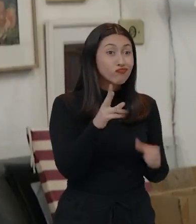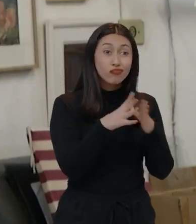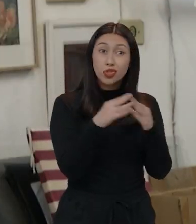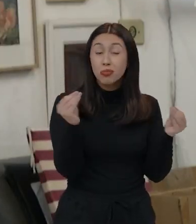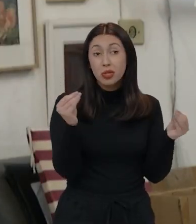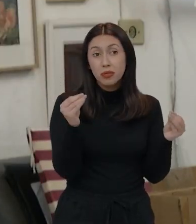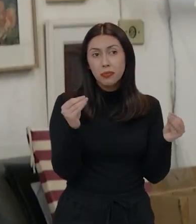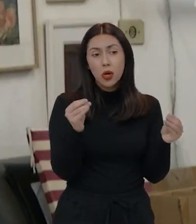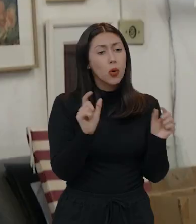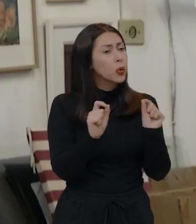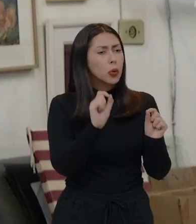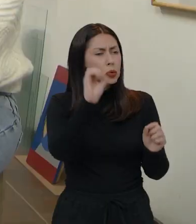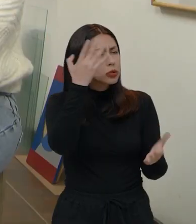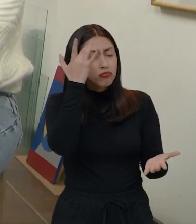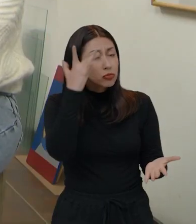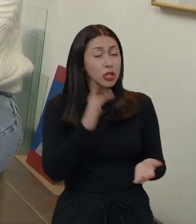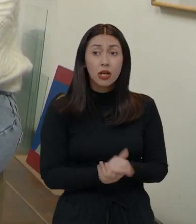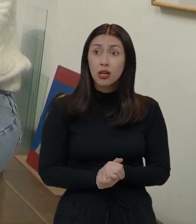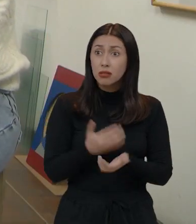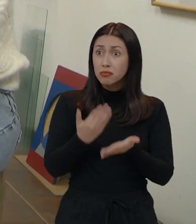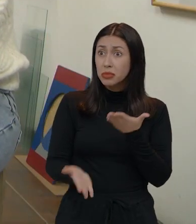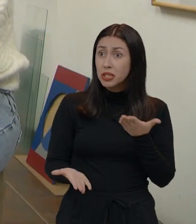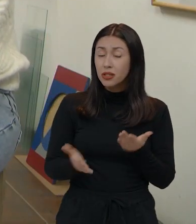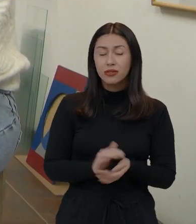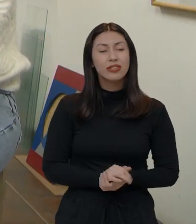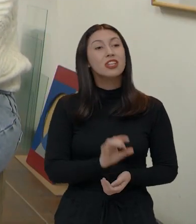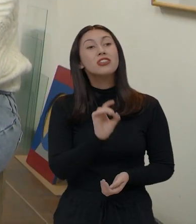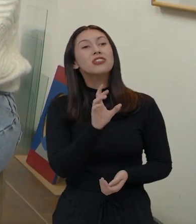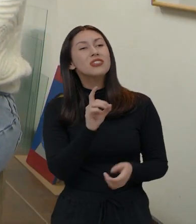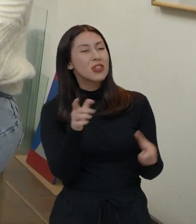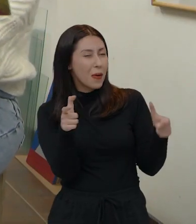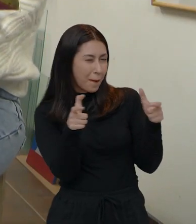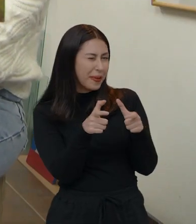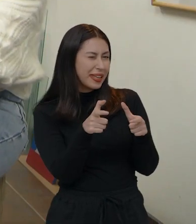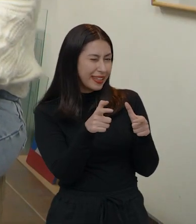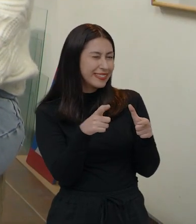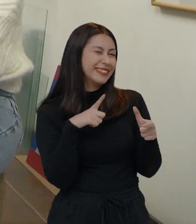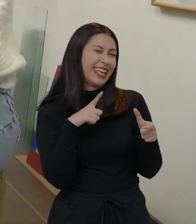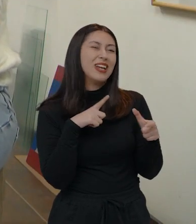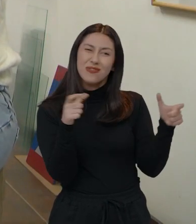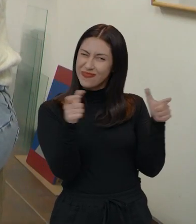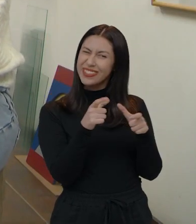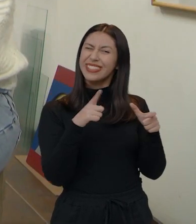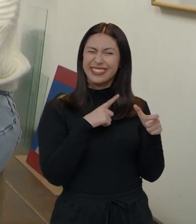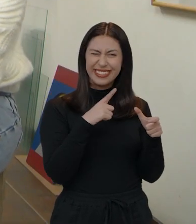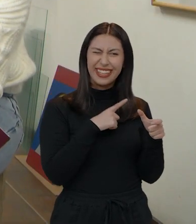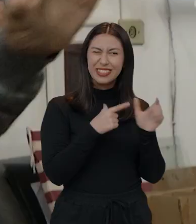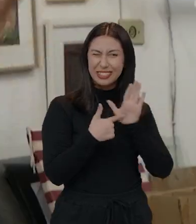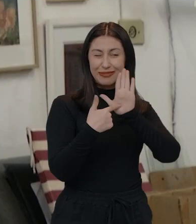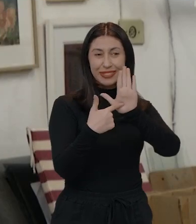estava mais. Não sei, mas foi uma pena. Você não tem mais o painel? Eu tenho uma maqueta. Ah, isso. Você tem a maquetinha? Eu tenho a maquetinha,